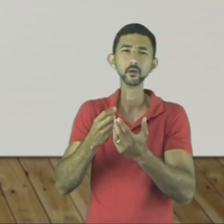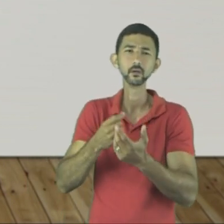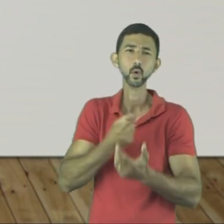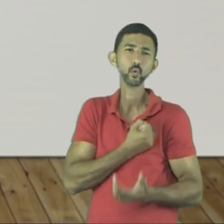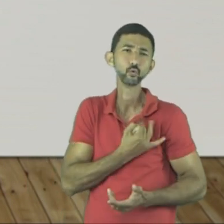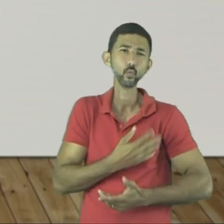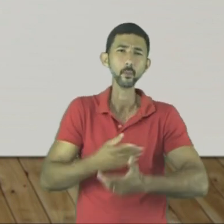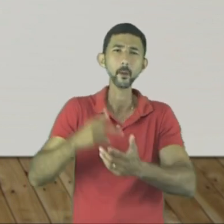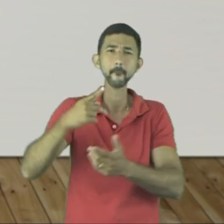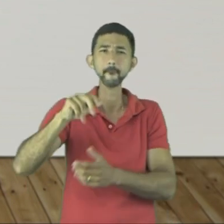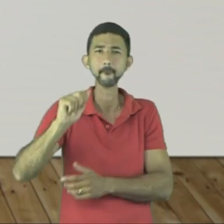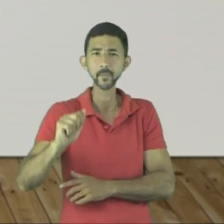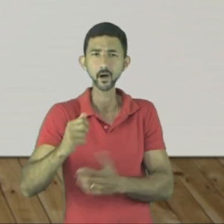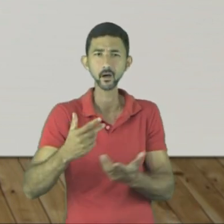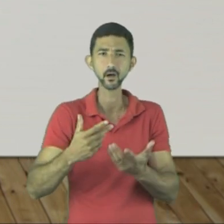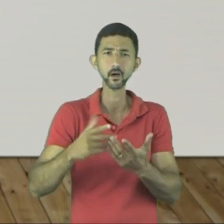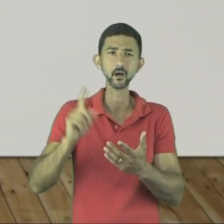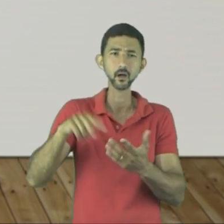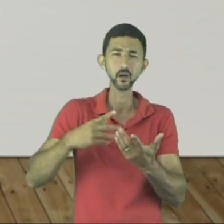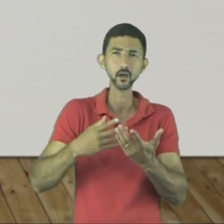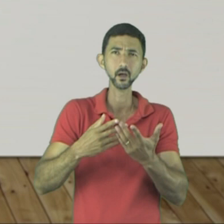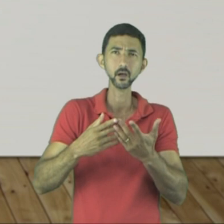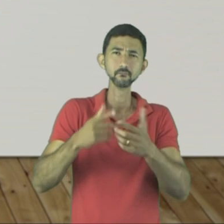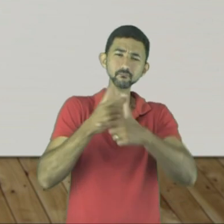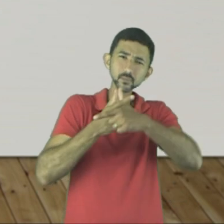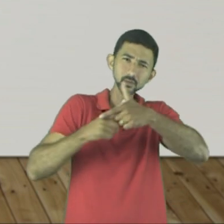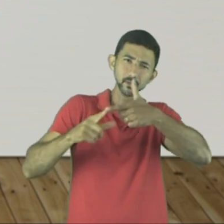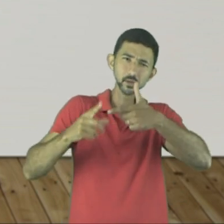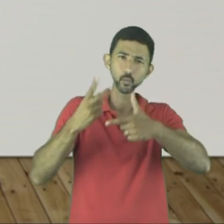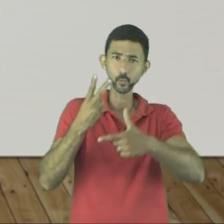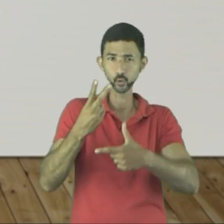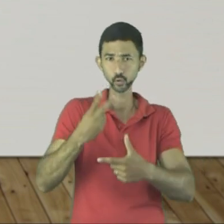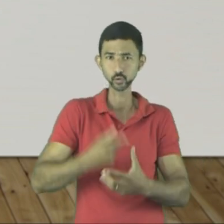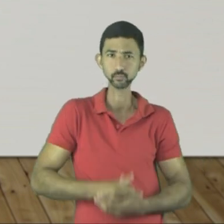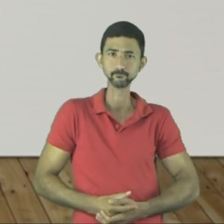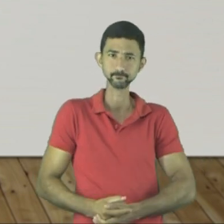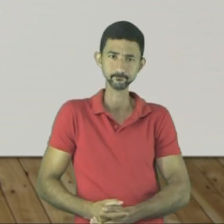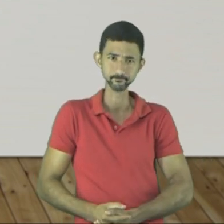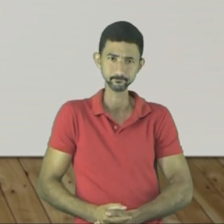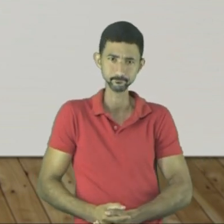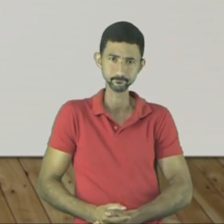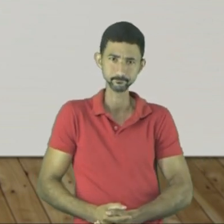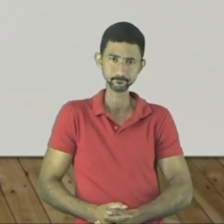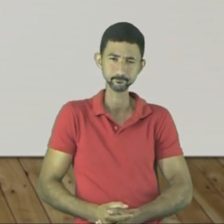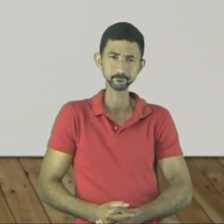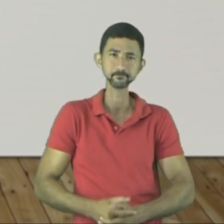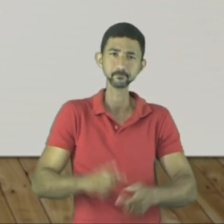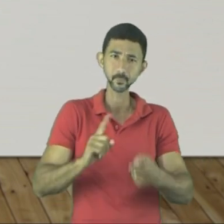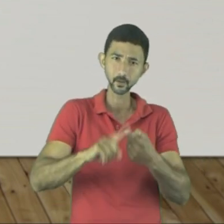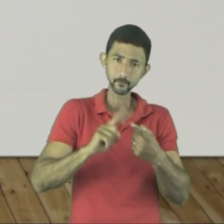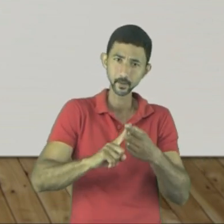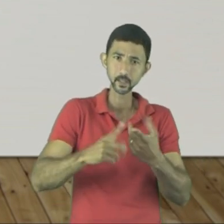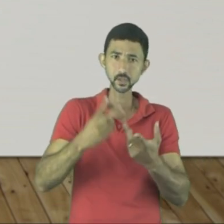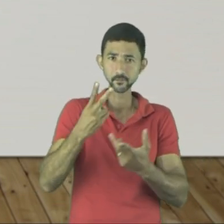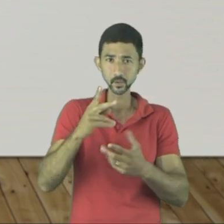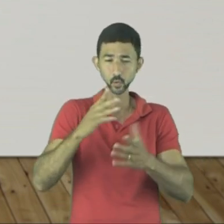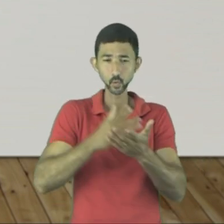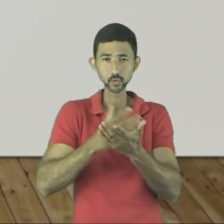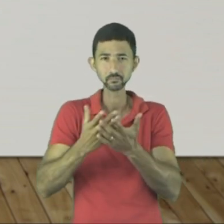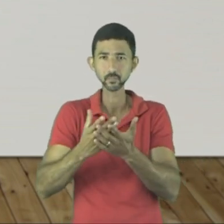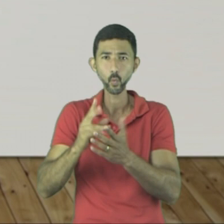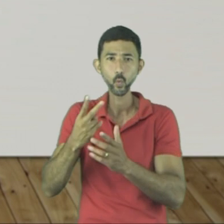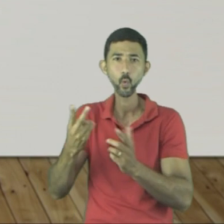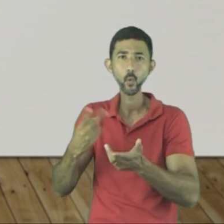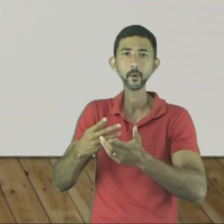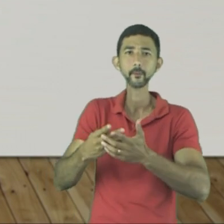números pares são divisíveis por 2. Então, além do 2, mais ninguém